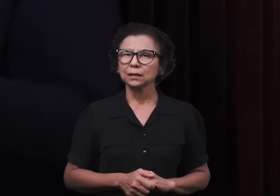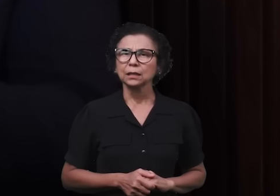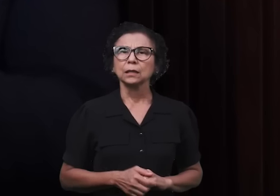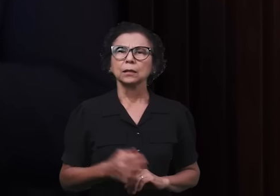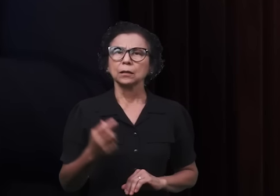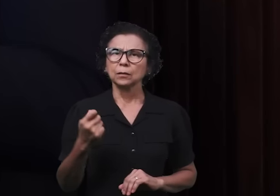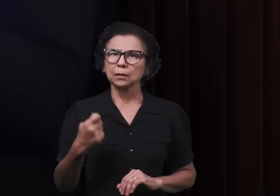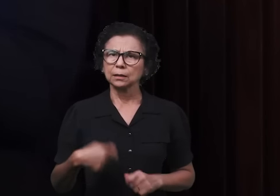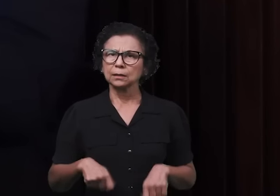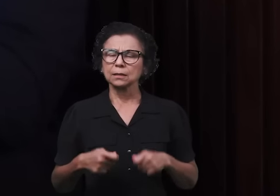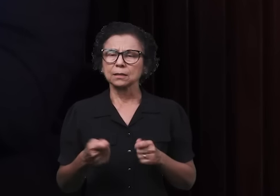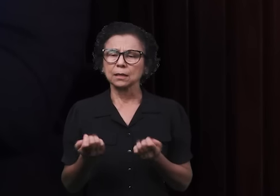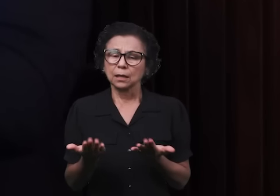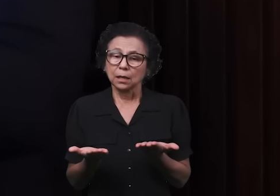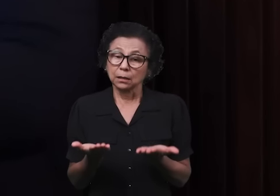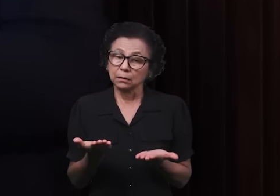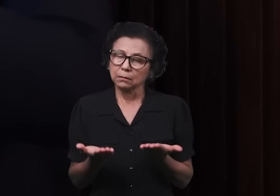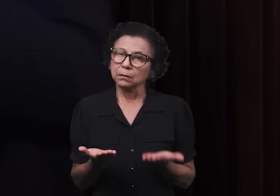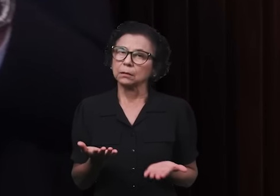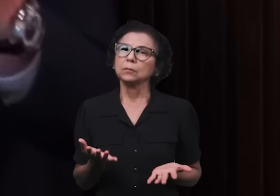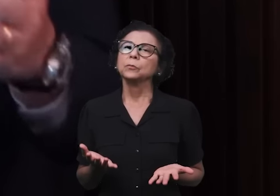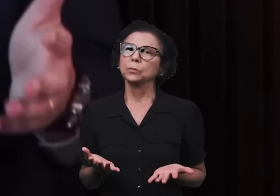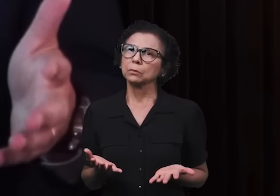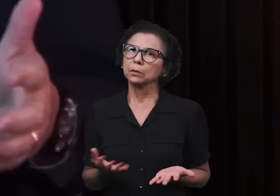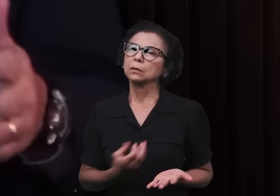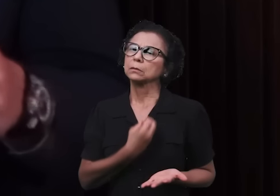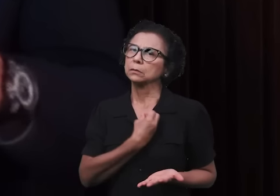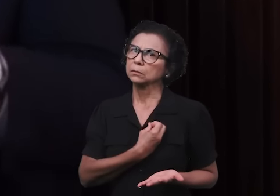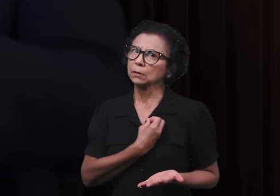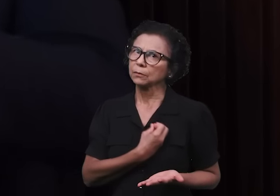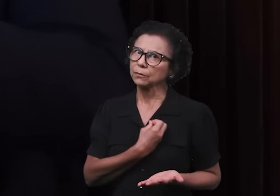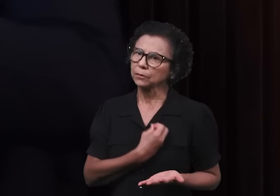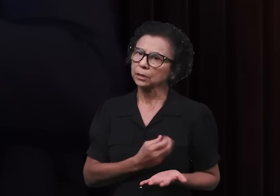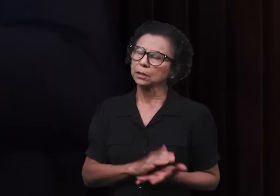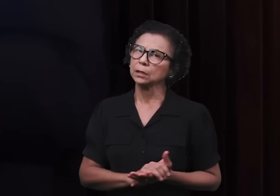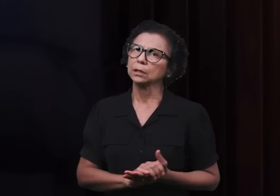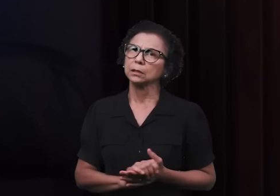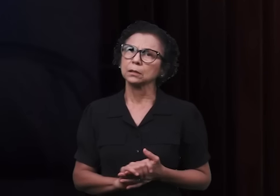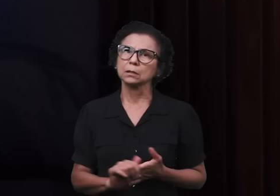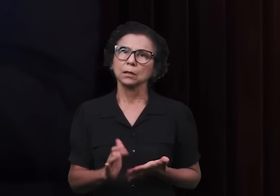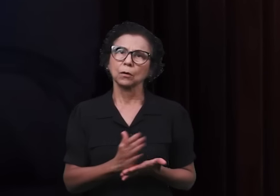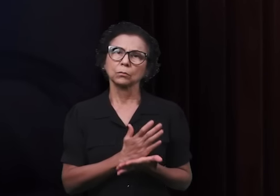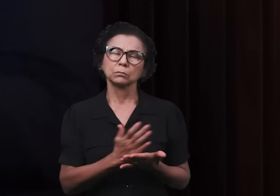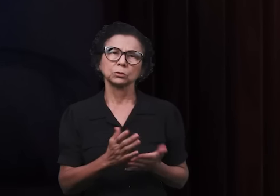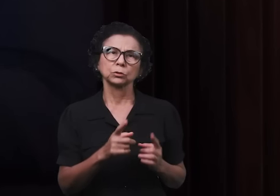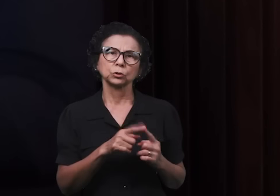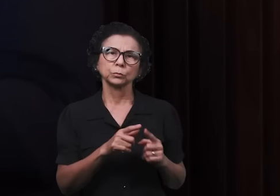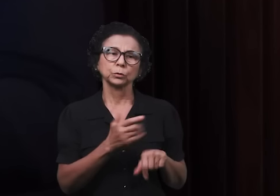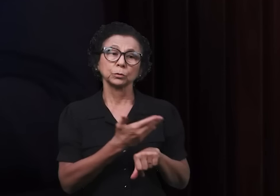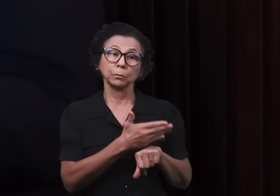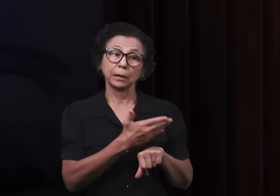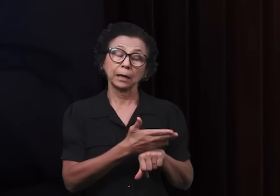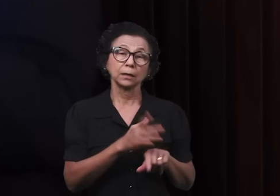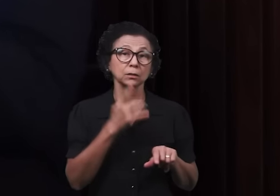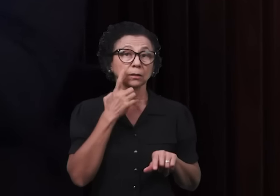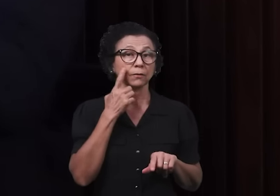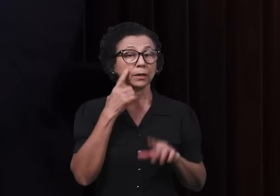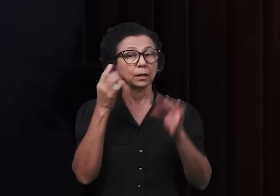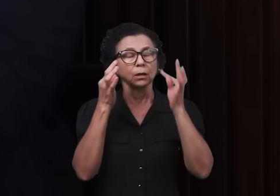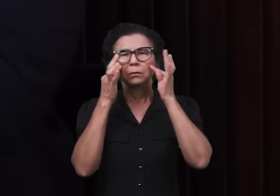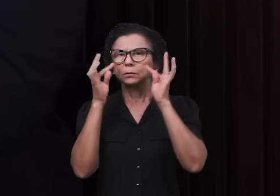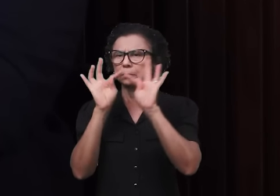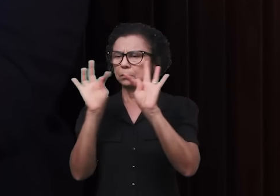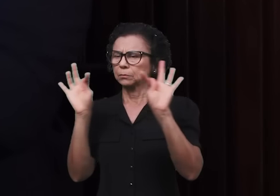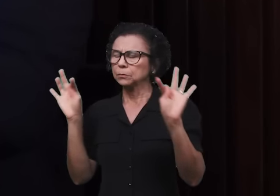Temos, sim, a observância do equilíbrio, para não escandalizar ninguém, né? Questões de prática, sim, para que possamos dar o